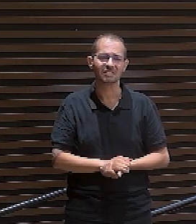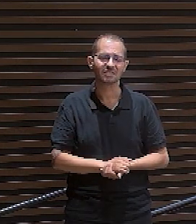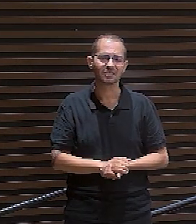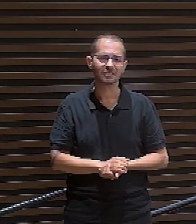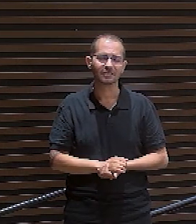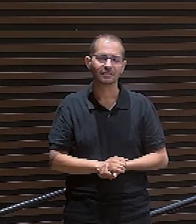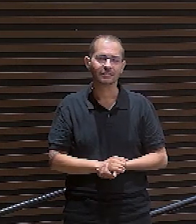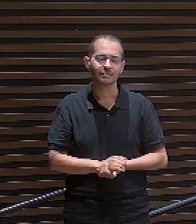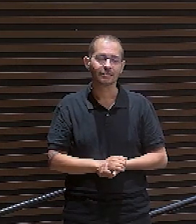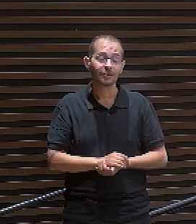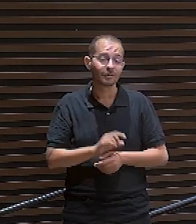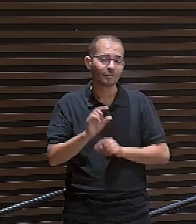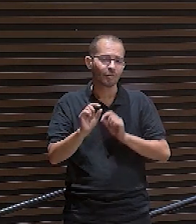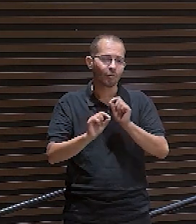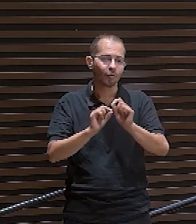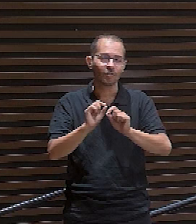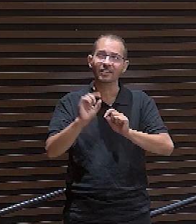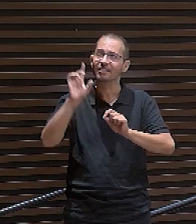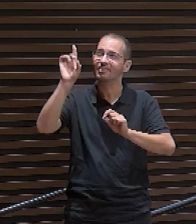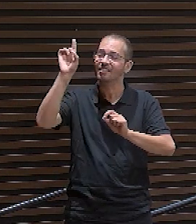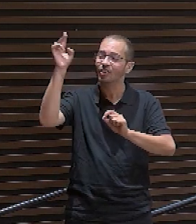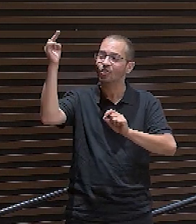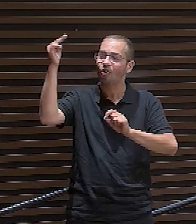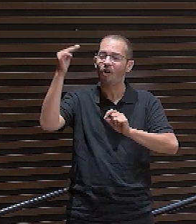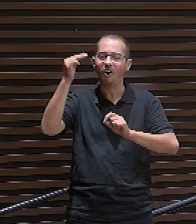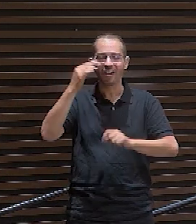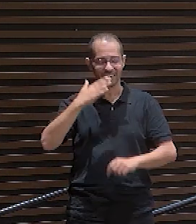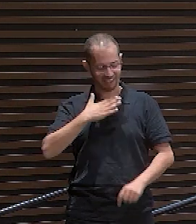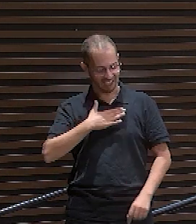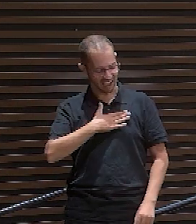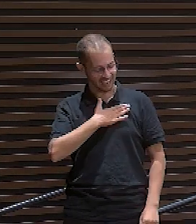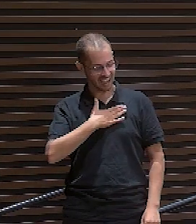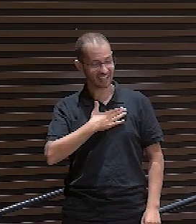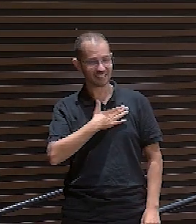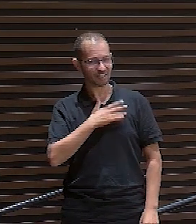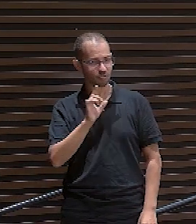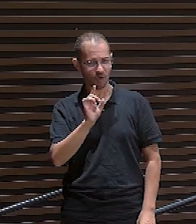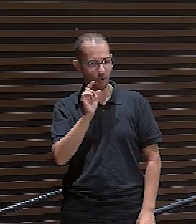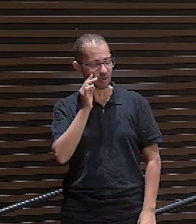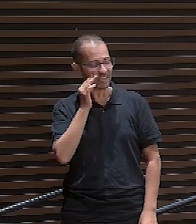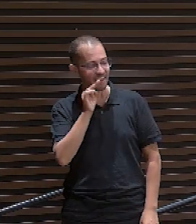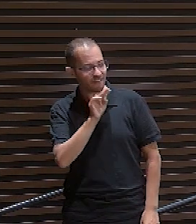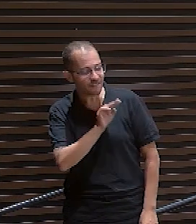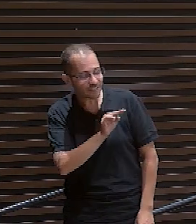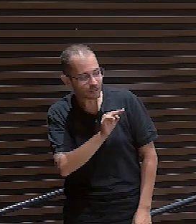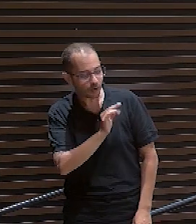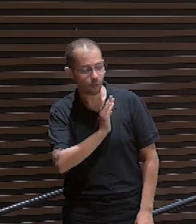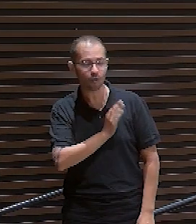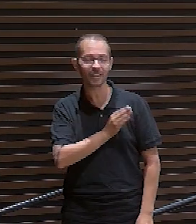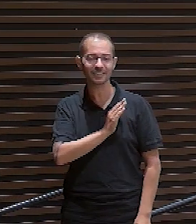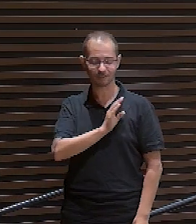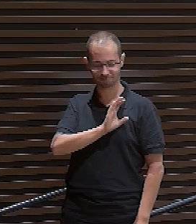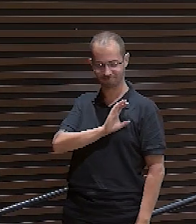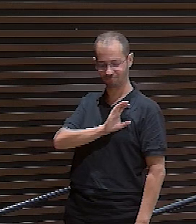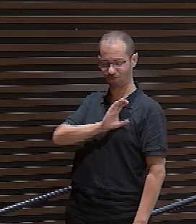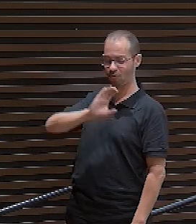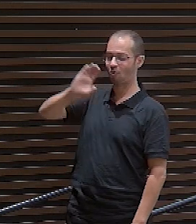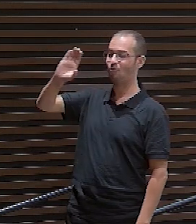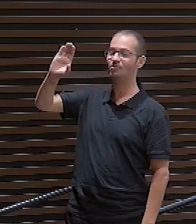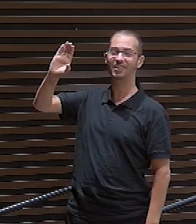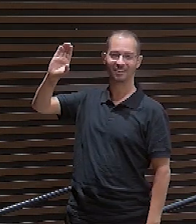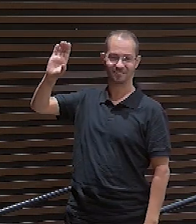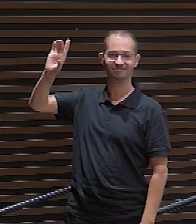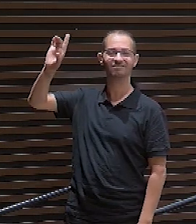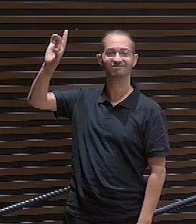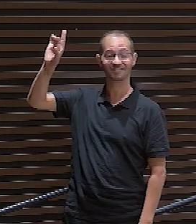O que agrada a Deus não é o que é visto, mas um coração que confia em Cristo. Abel